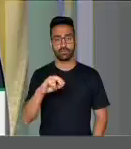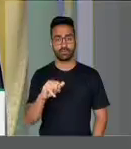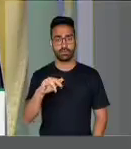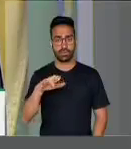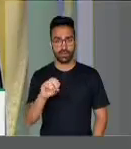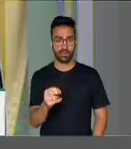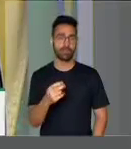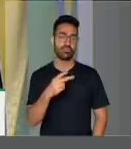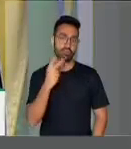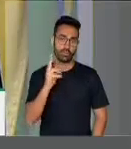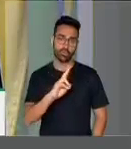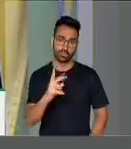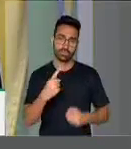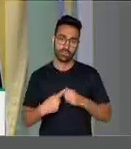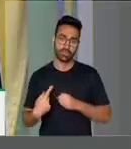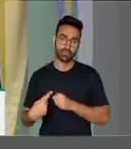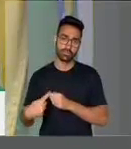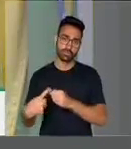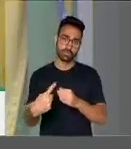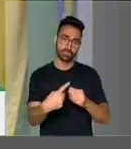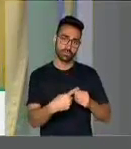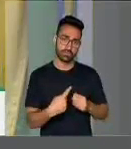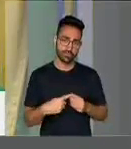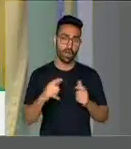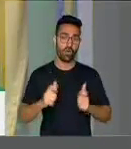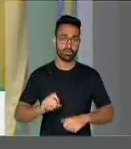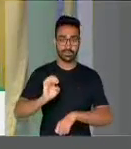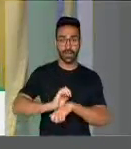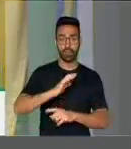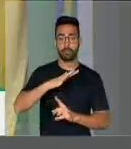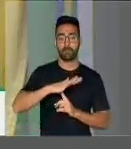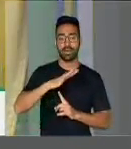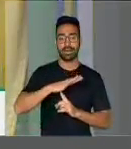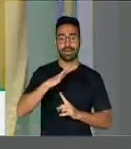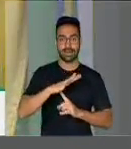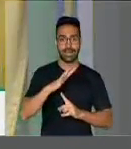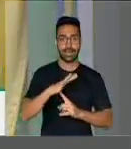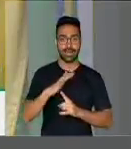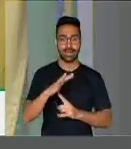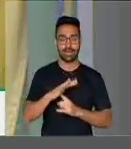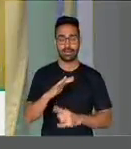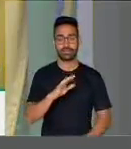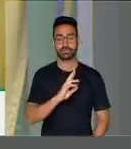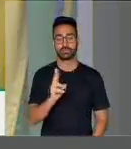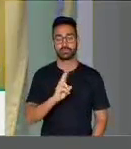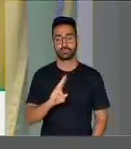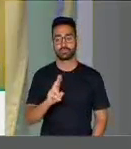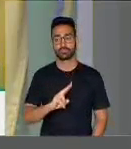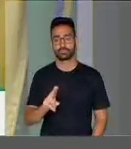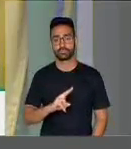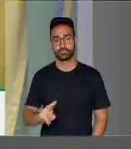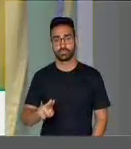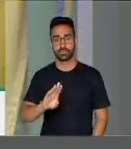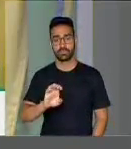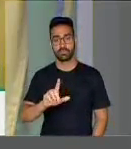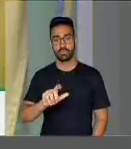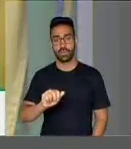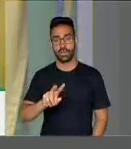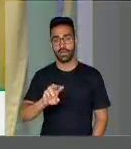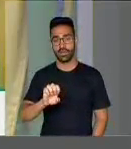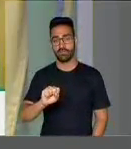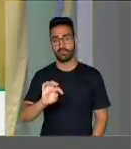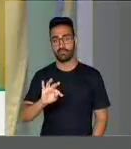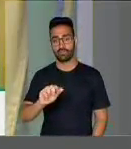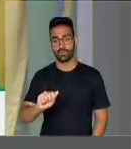Pitangueiras, Sabáudia, de município de Alvorada do Sul, Sertanópolis, município de Bela Vista do